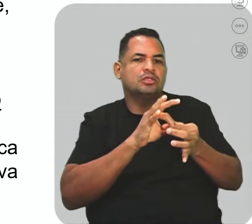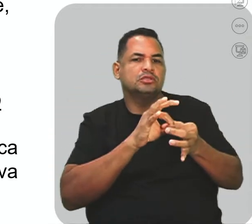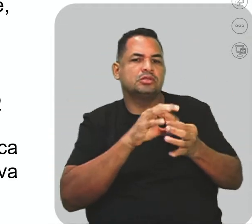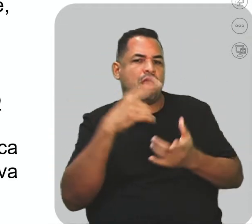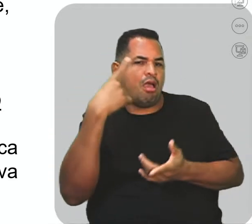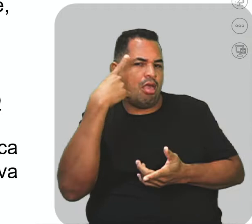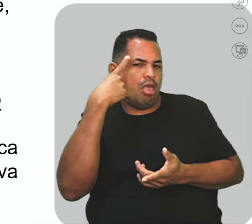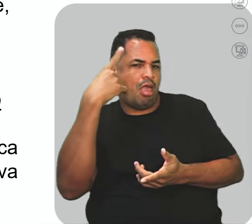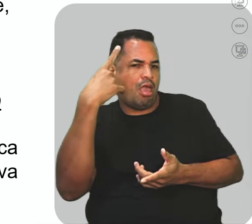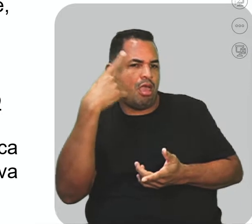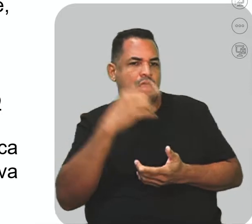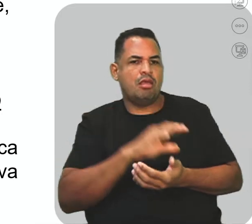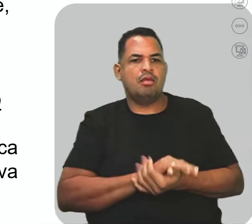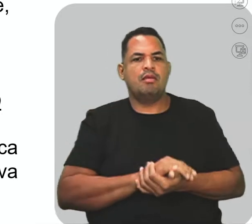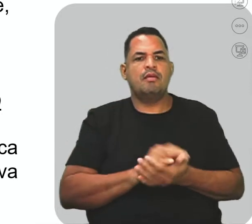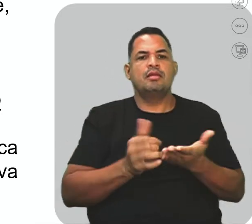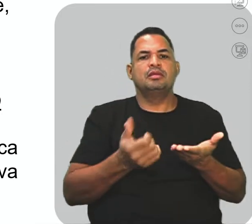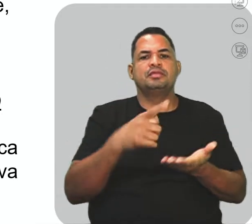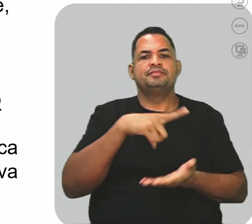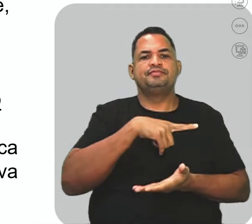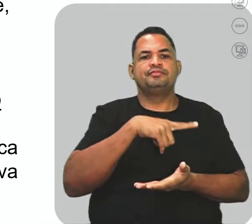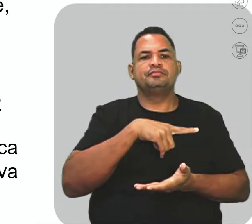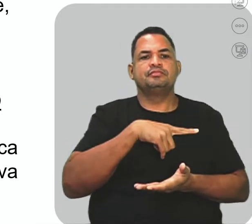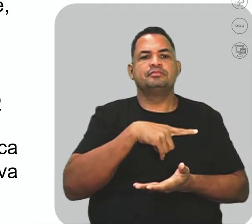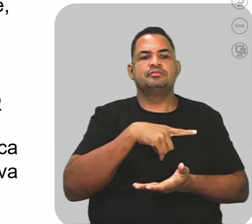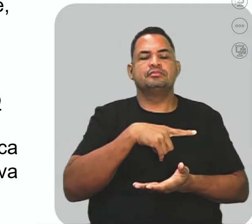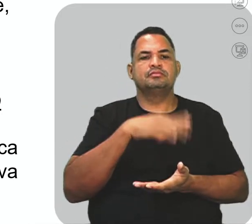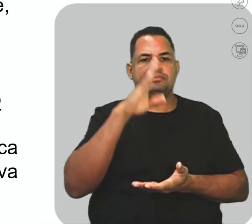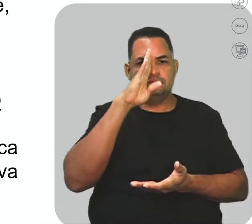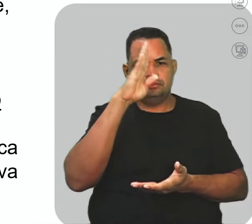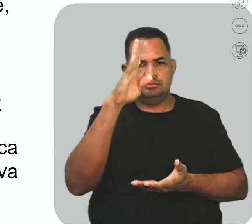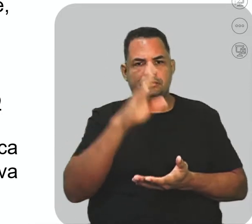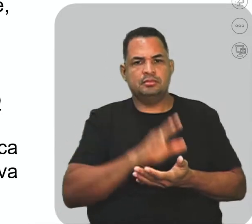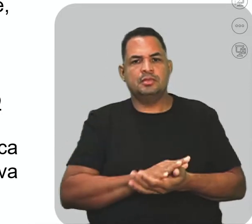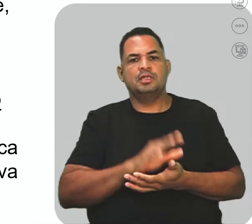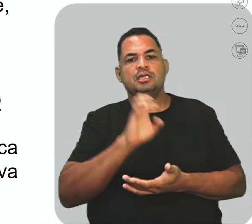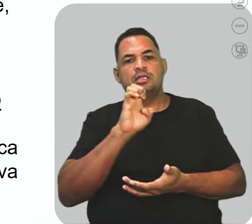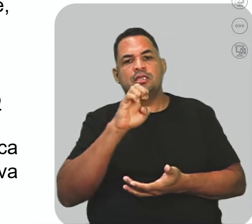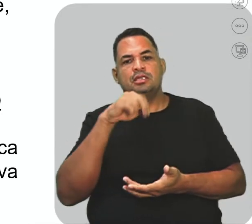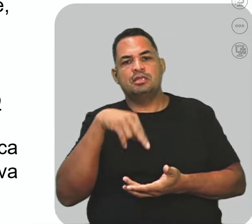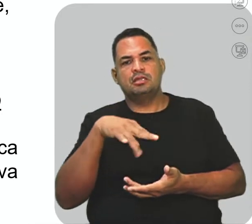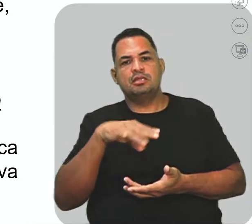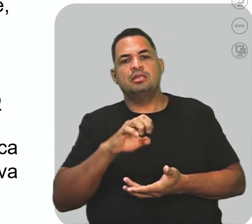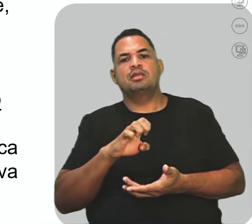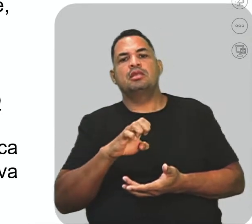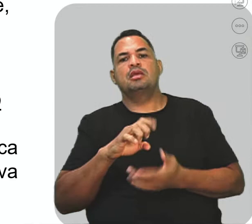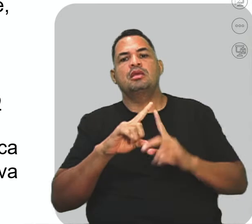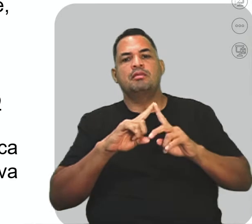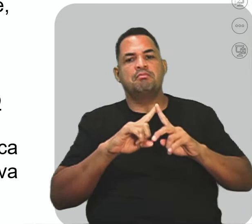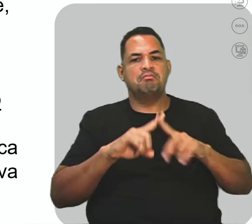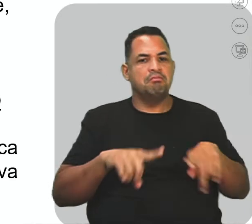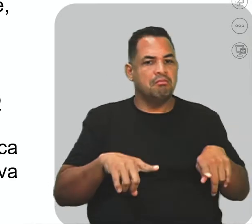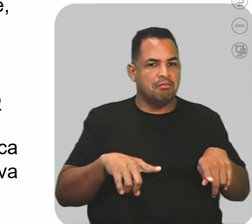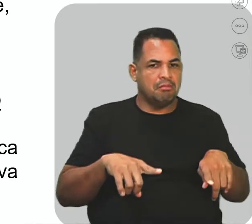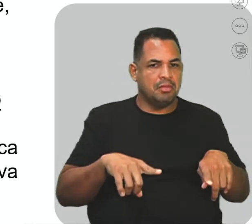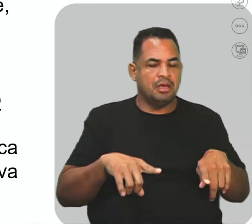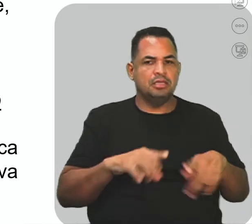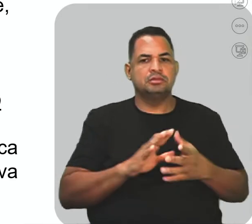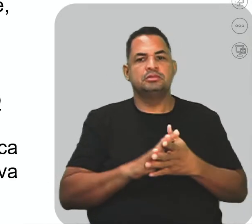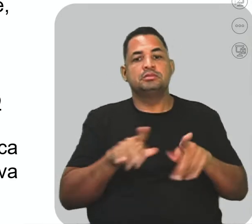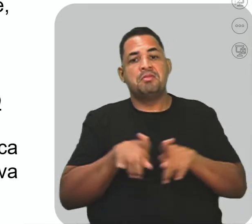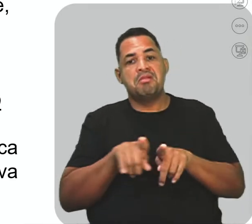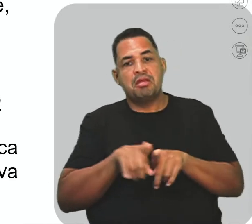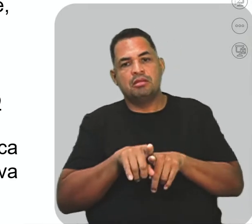aí aditivas. Nós vamos ter a conjunção e, nem,